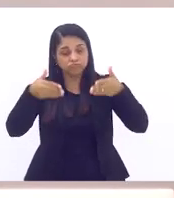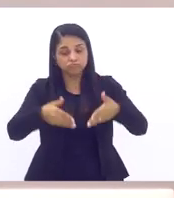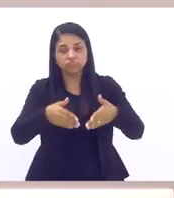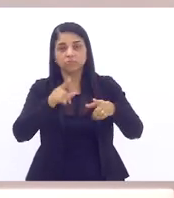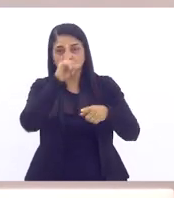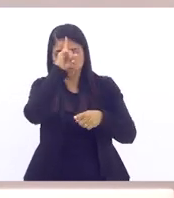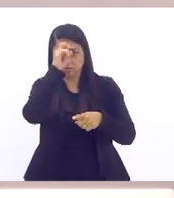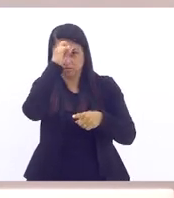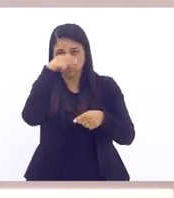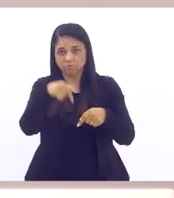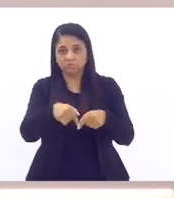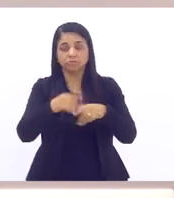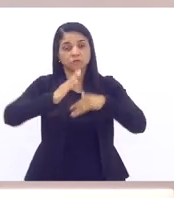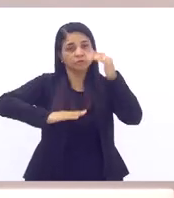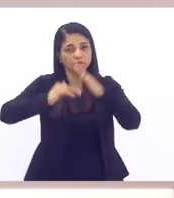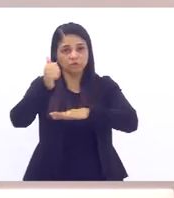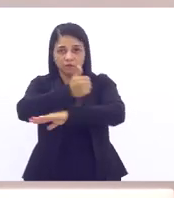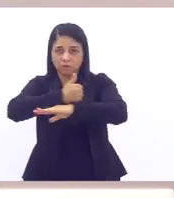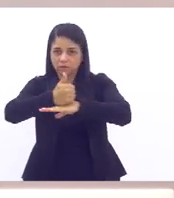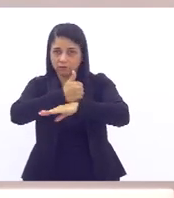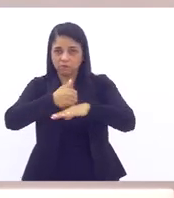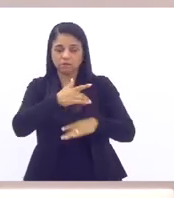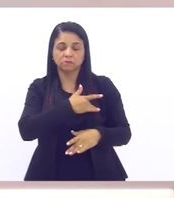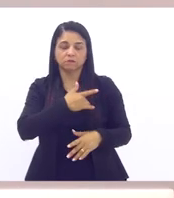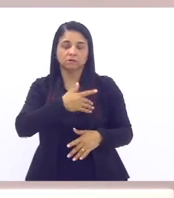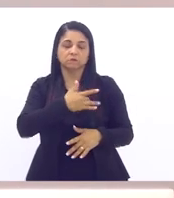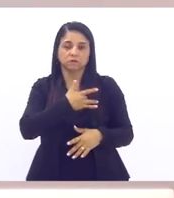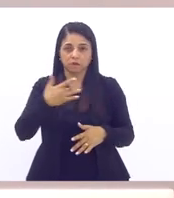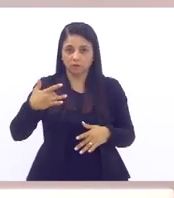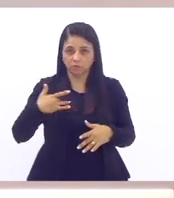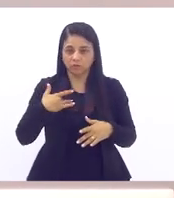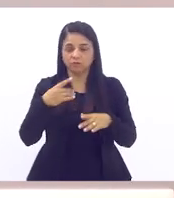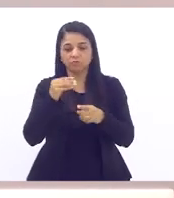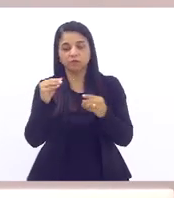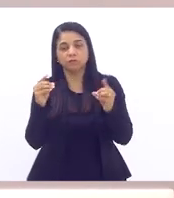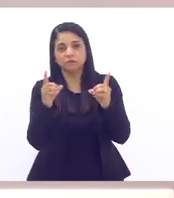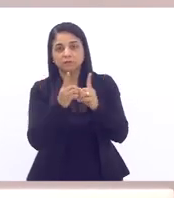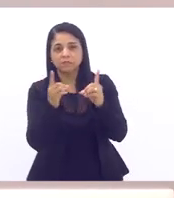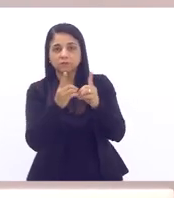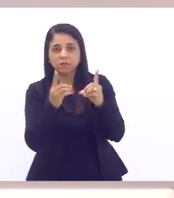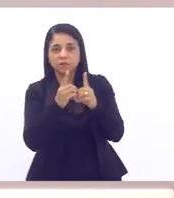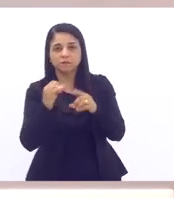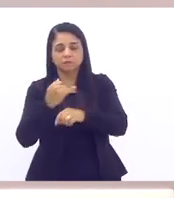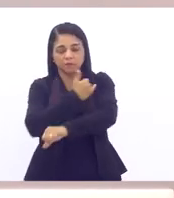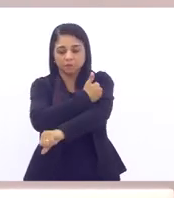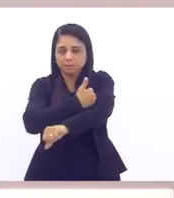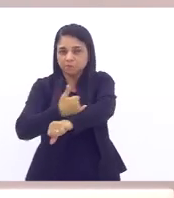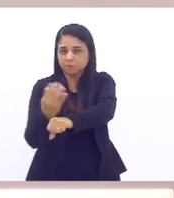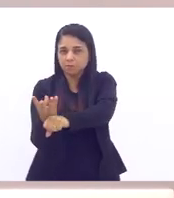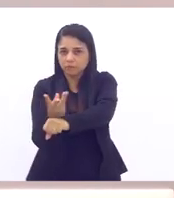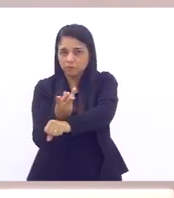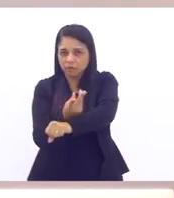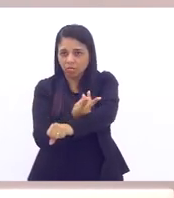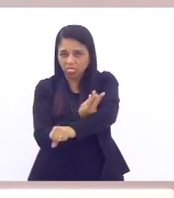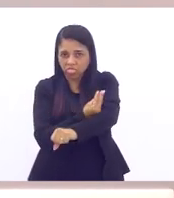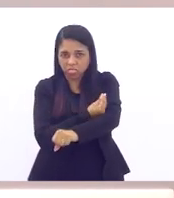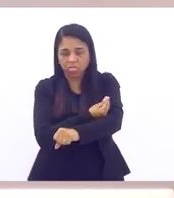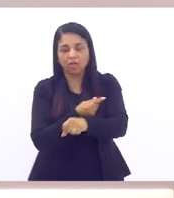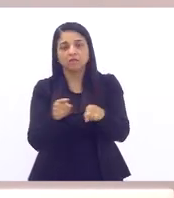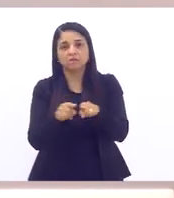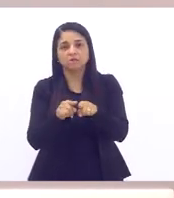Estado observado a inclusão de profissionais de saúde necessários ao tratamento da epidermólise bolhosa parágrafo primeiro Poder Executivo